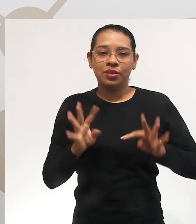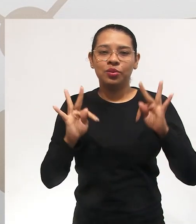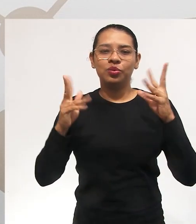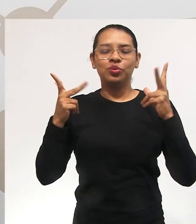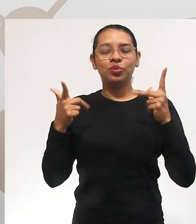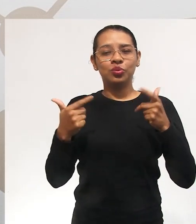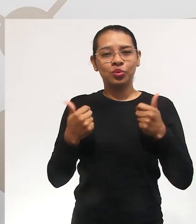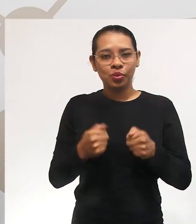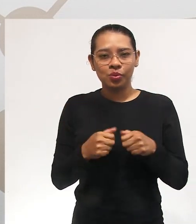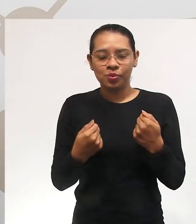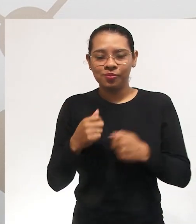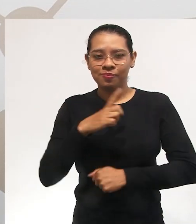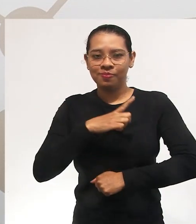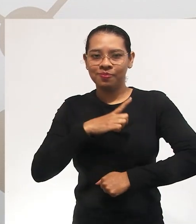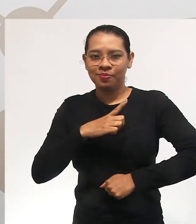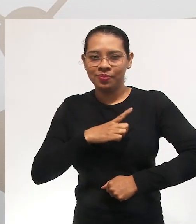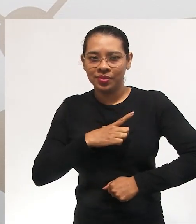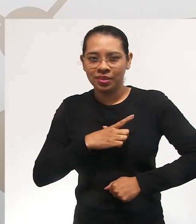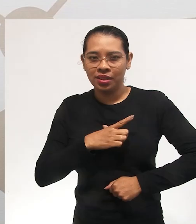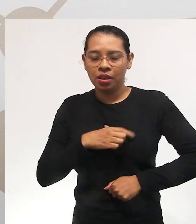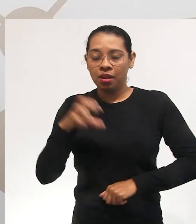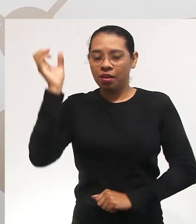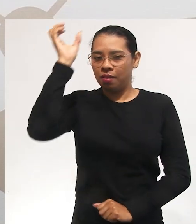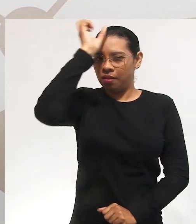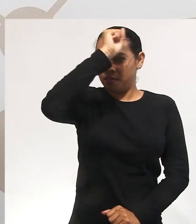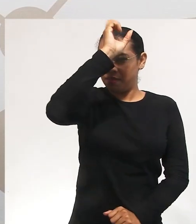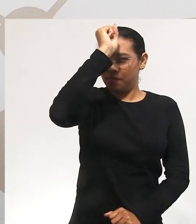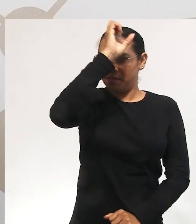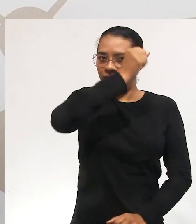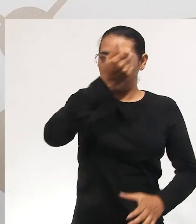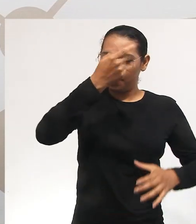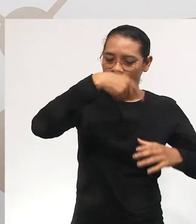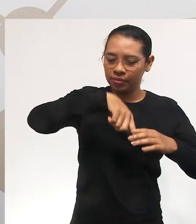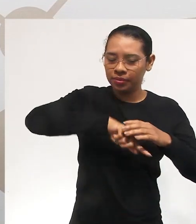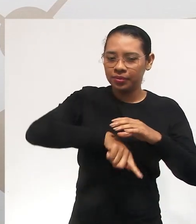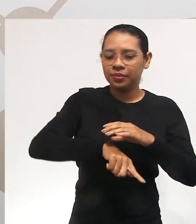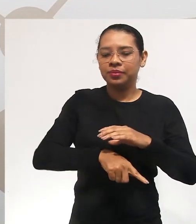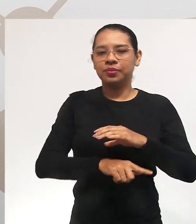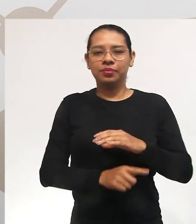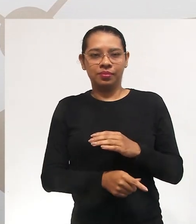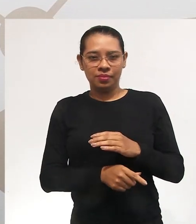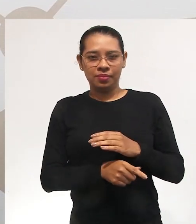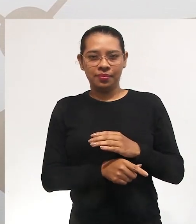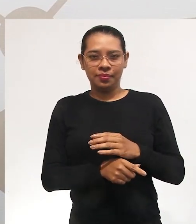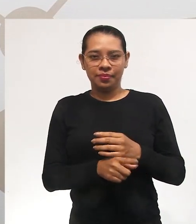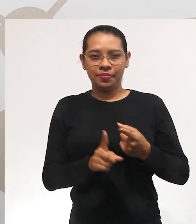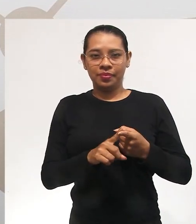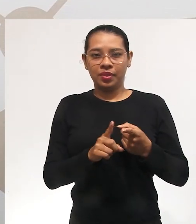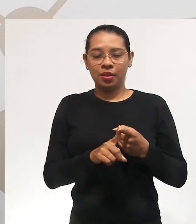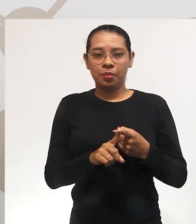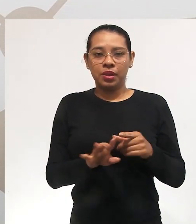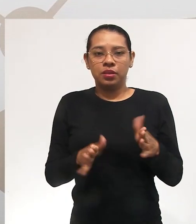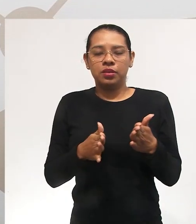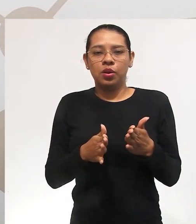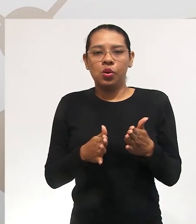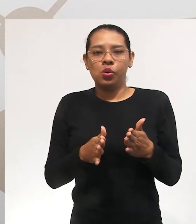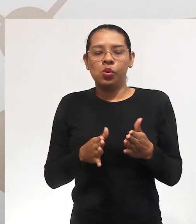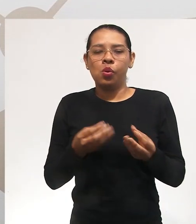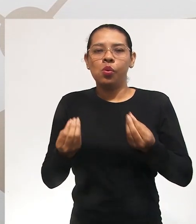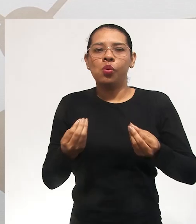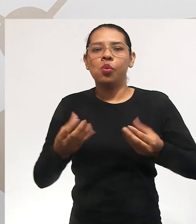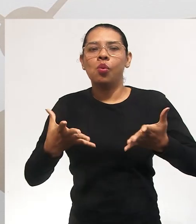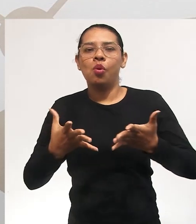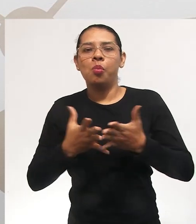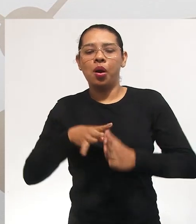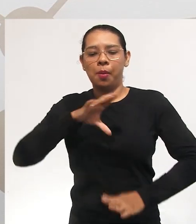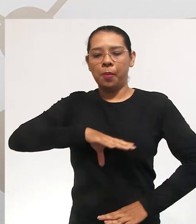e proporcionar um aprendizado positivo, um aprendizado aprofundado e longevo da língua portuguesa.